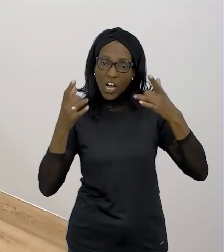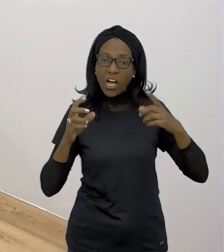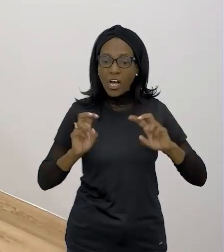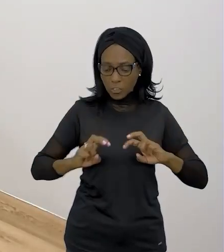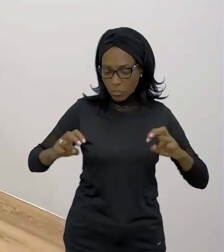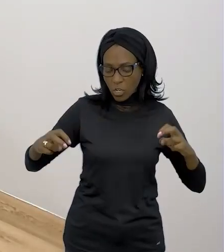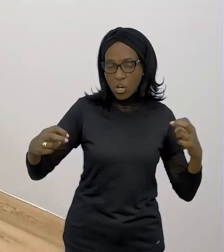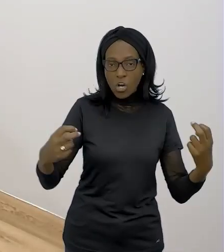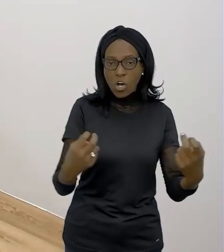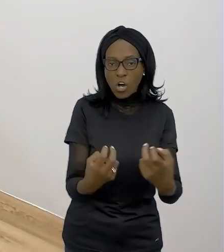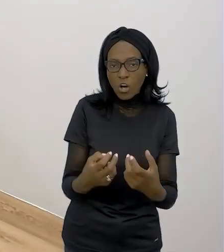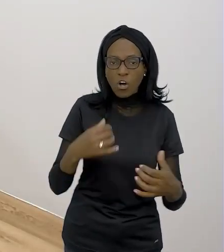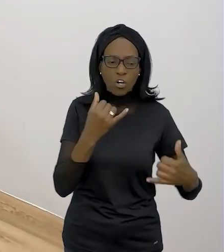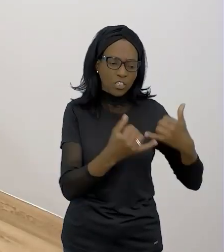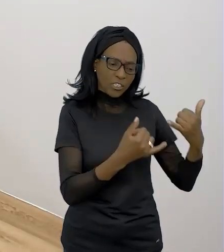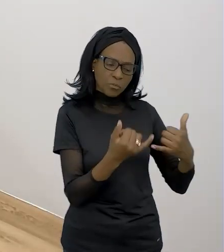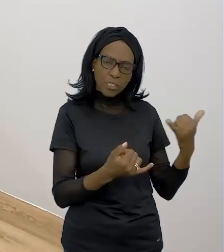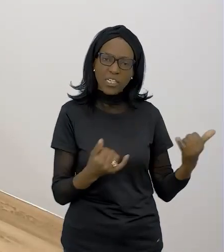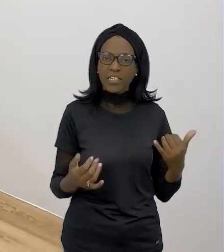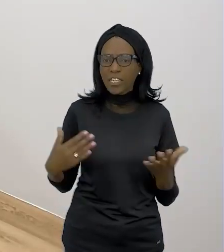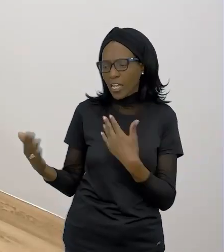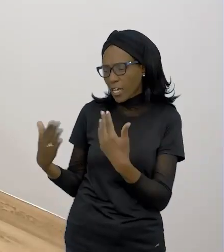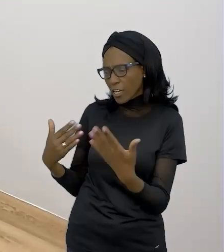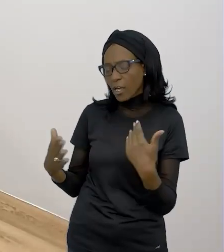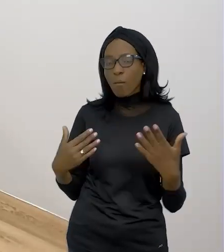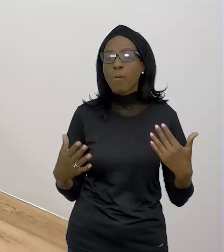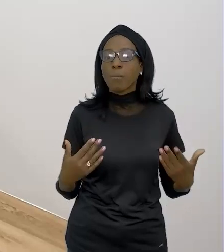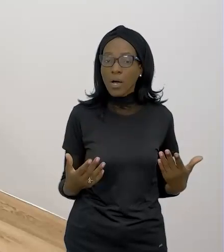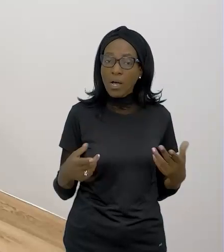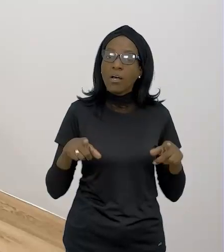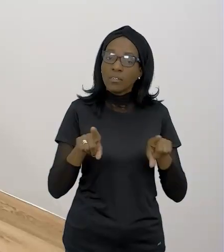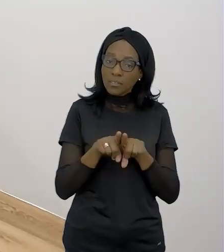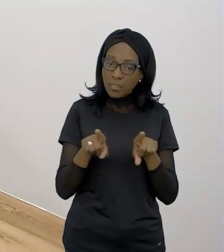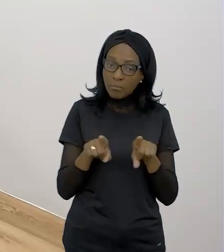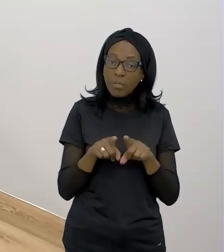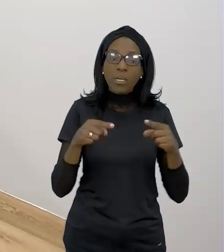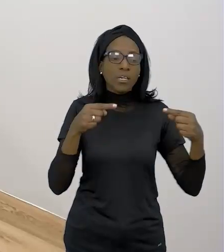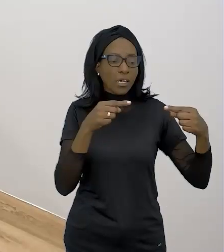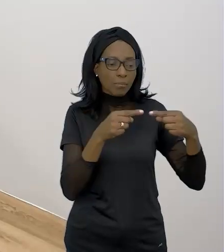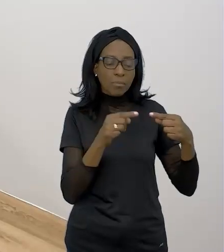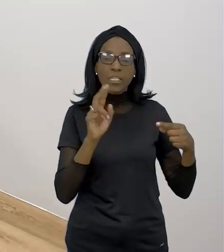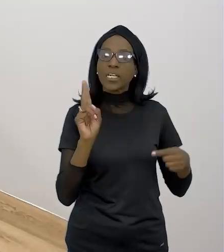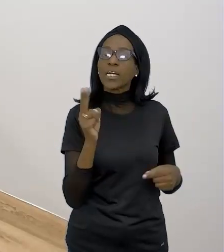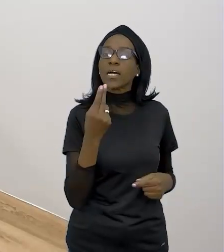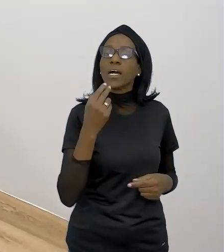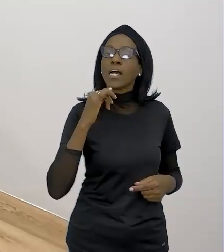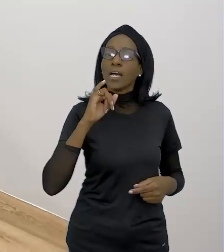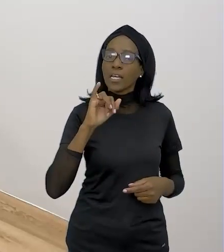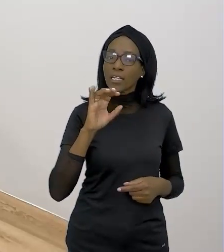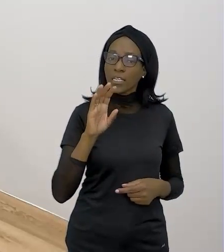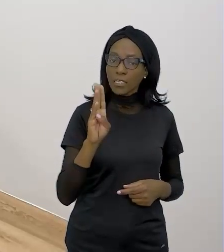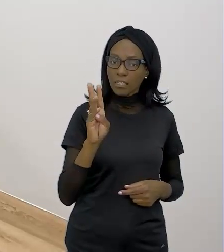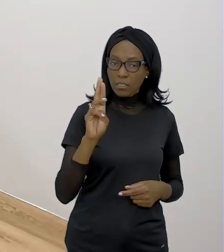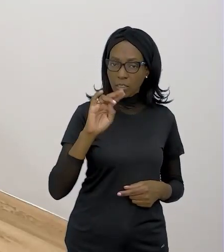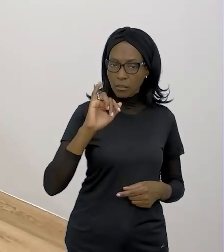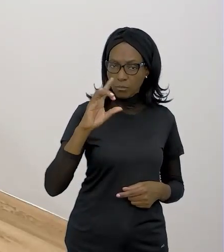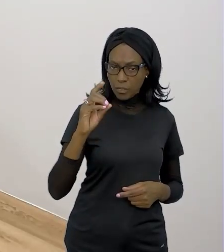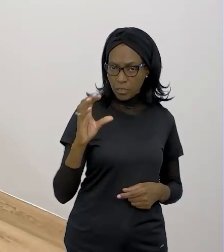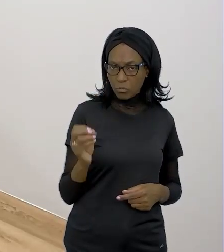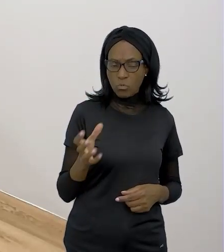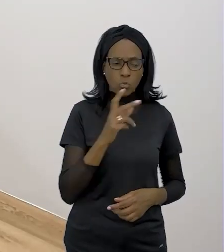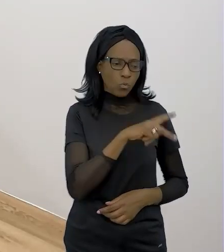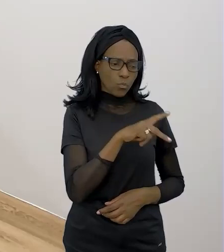de brincadeiras, a roda de conversa. Isso é híbrido. E em outros momentos, esse